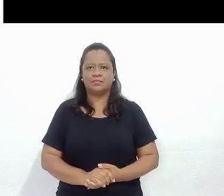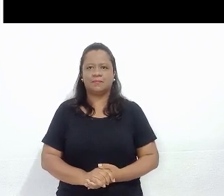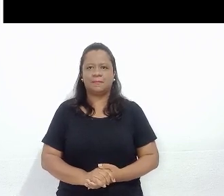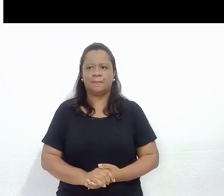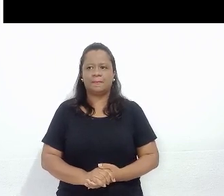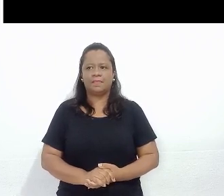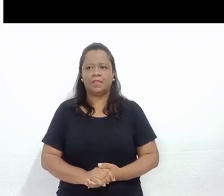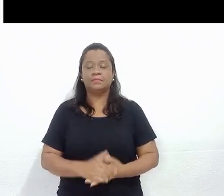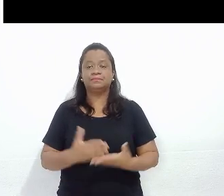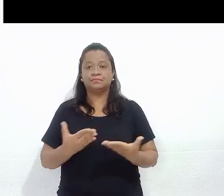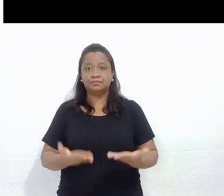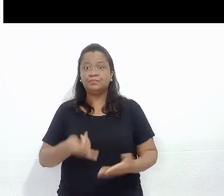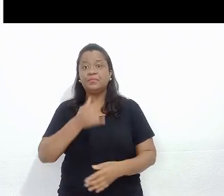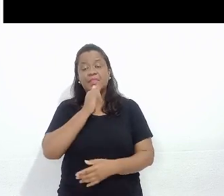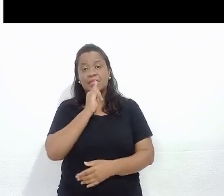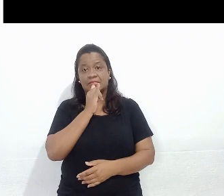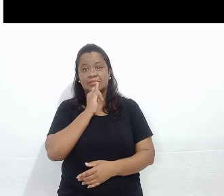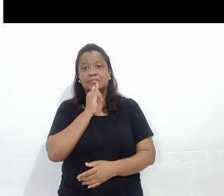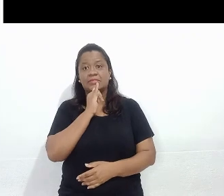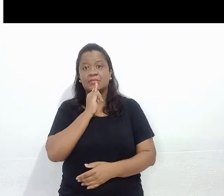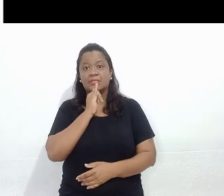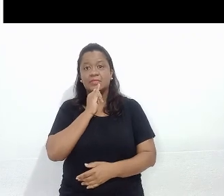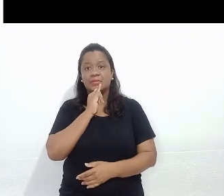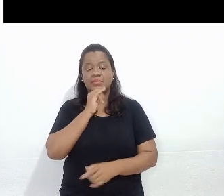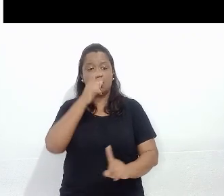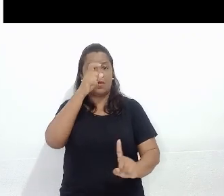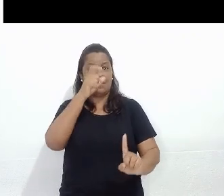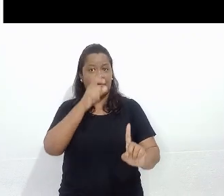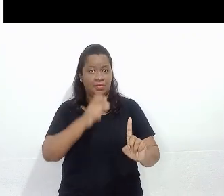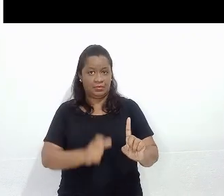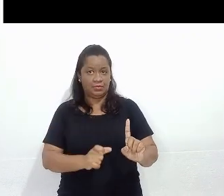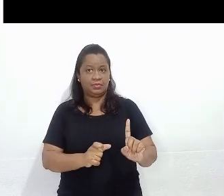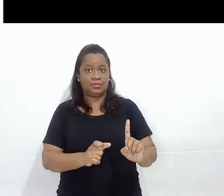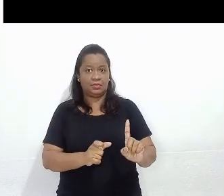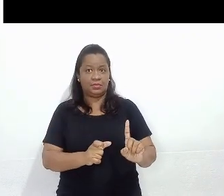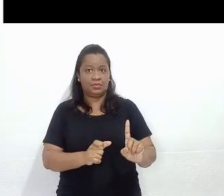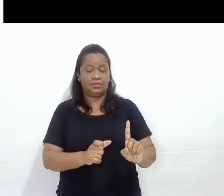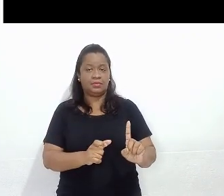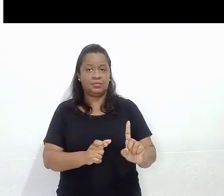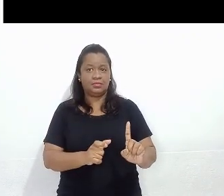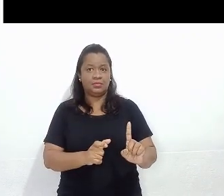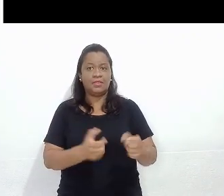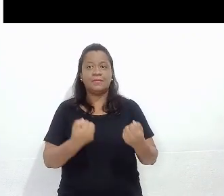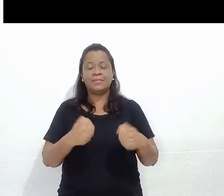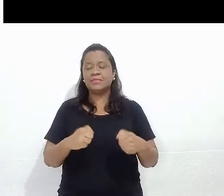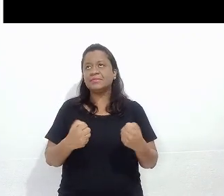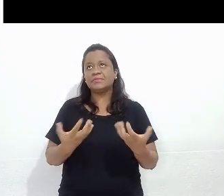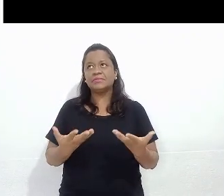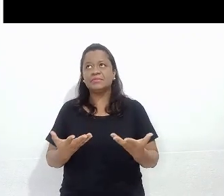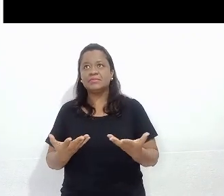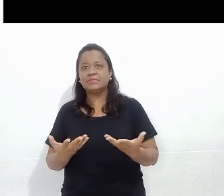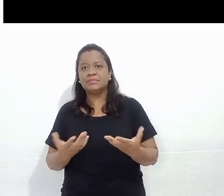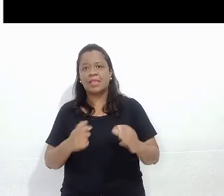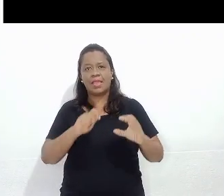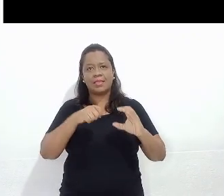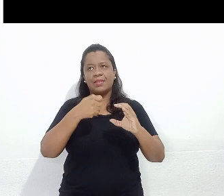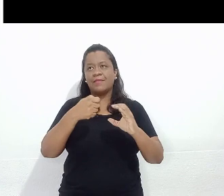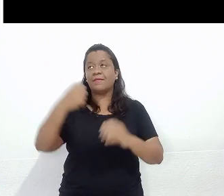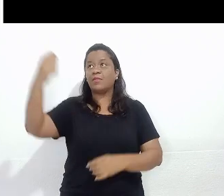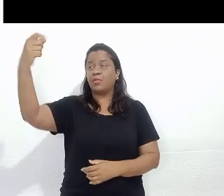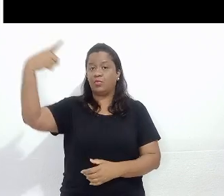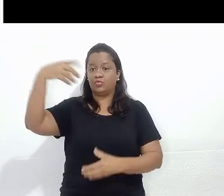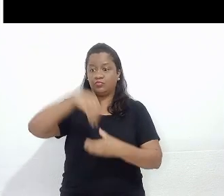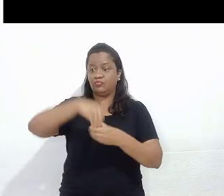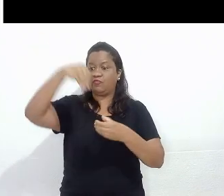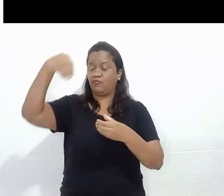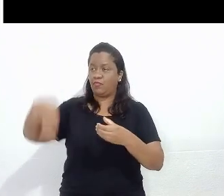Então, a gente deu até aquele exemplo, né, de que um personagem que você precisa gravar na luz do sol.